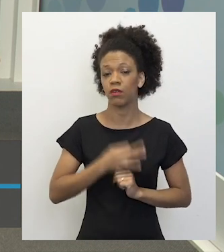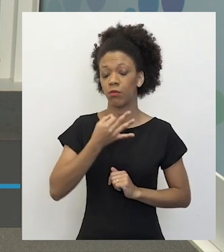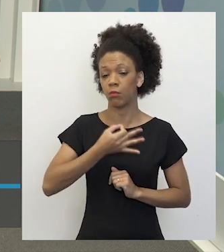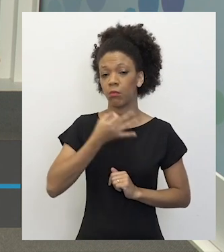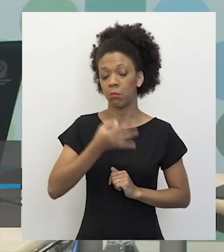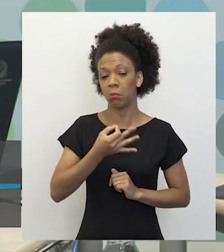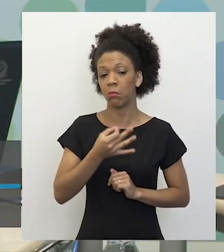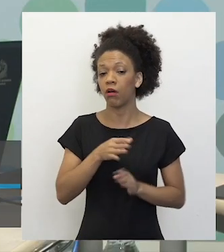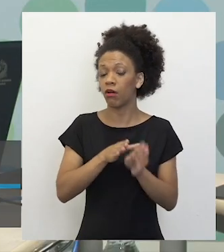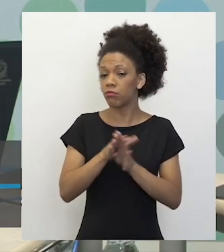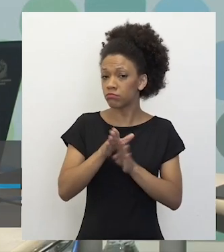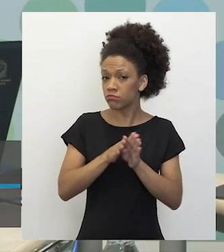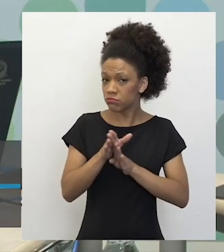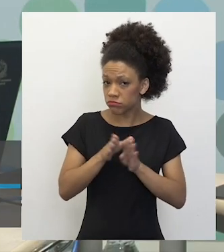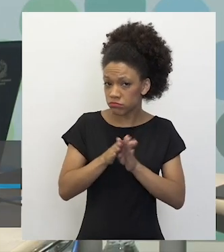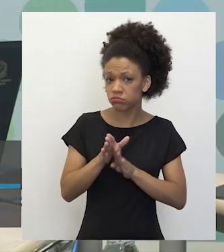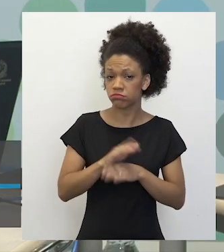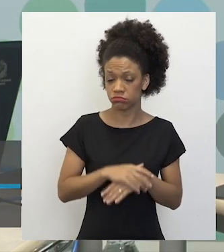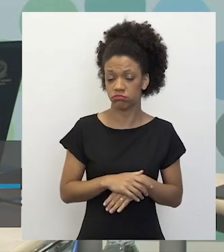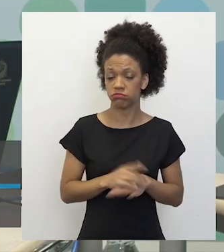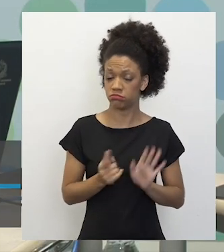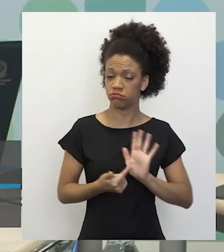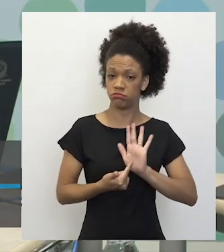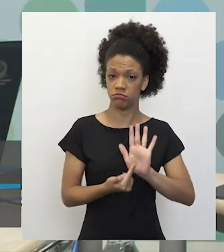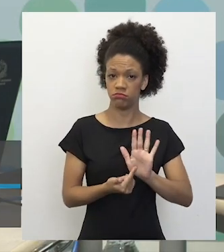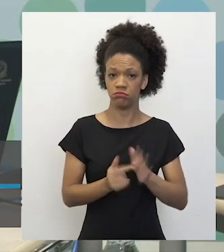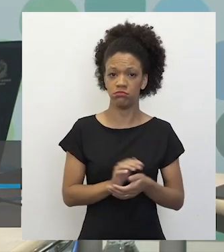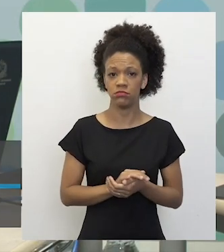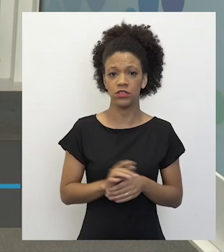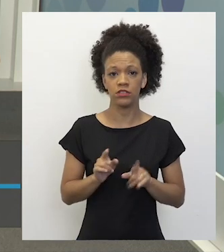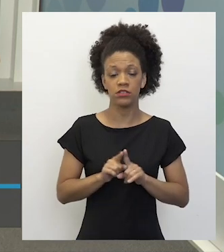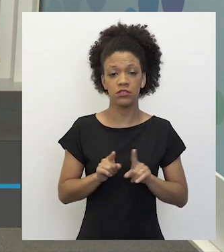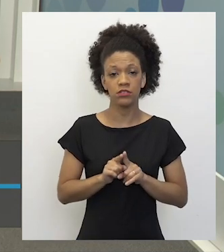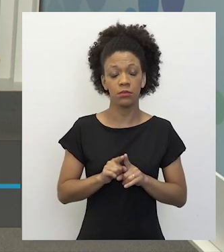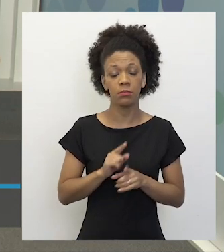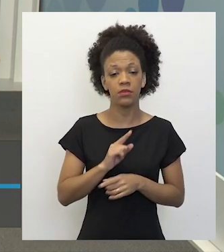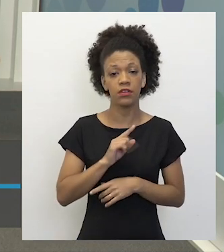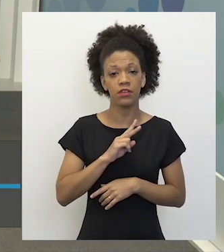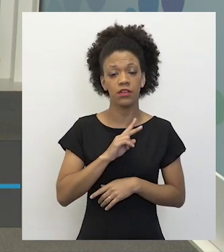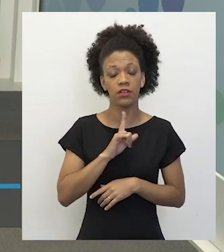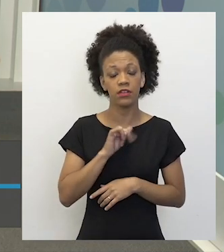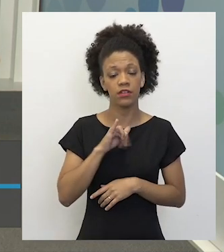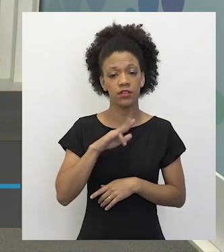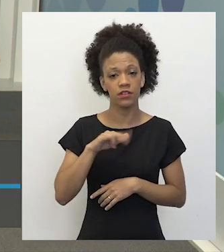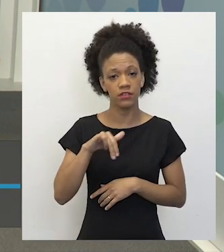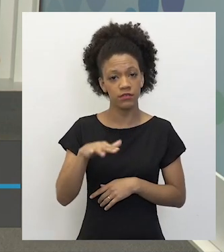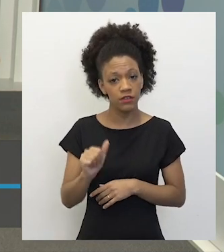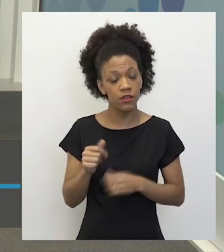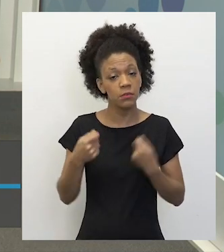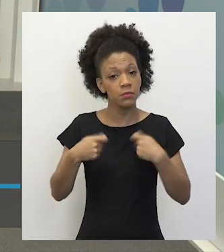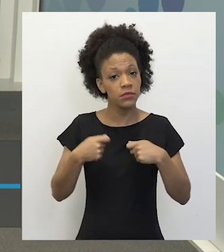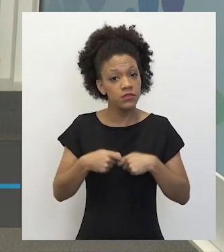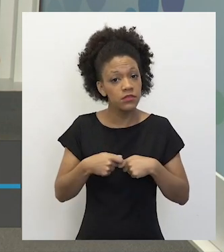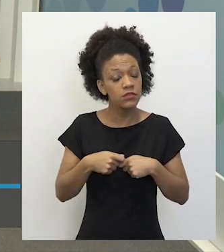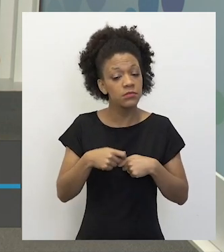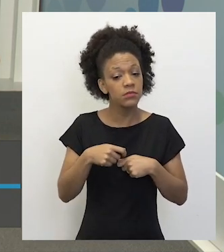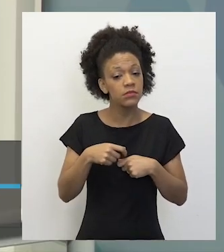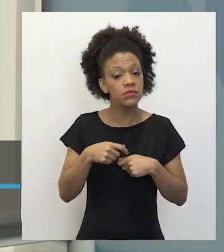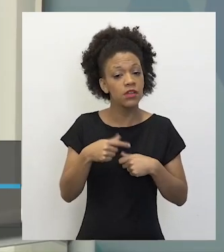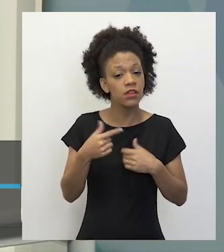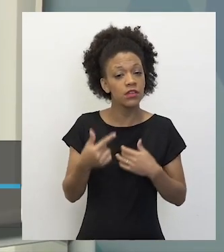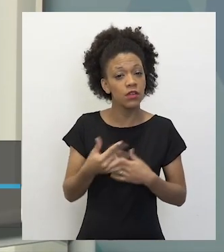que ele acaba que ele traz mesmo, né? Da opinião do isso, outro. a Lívia colocou que temos de ver o lado